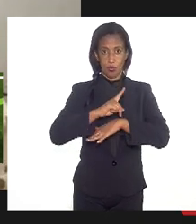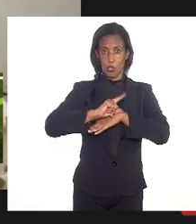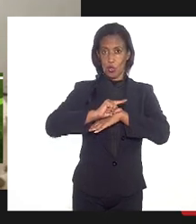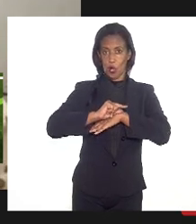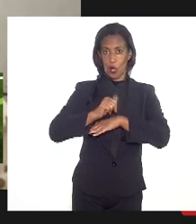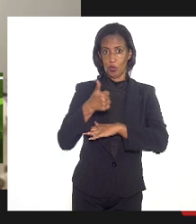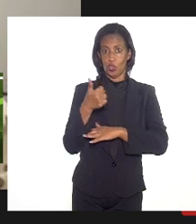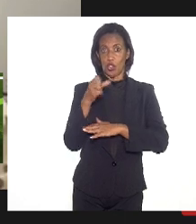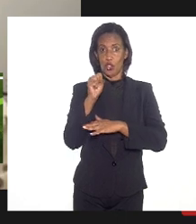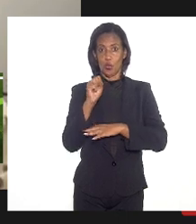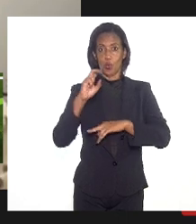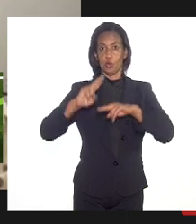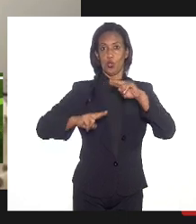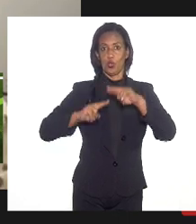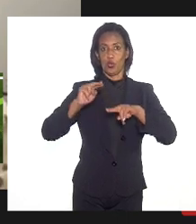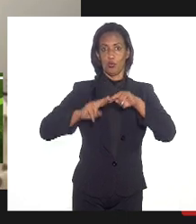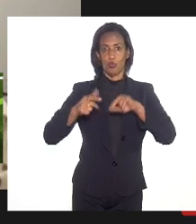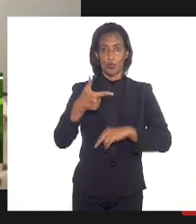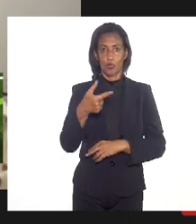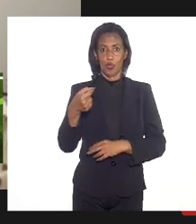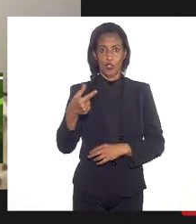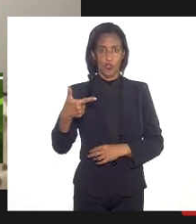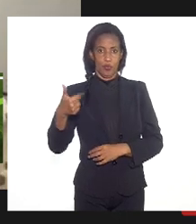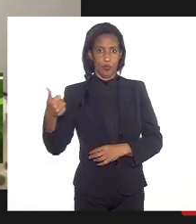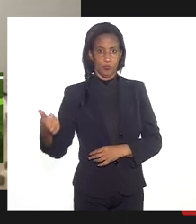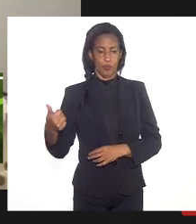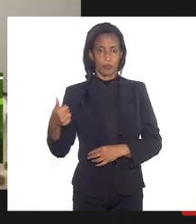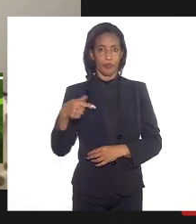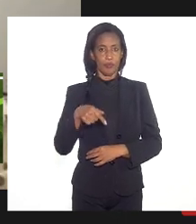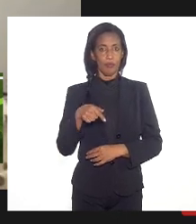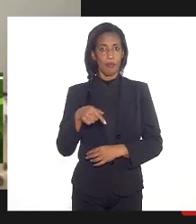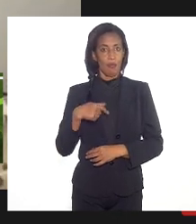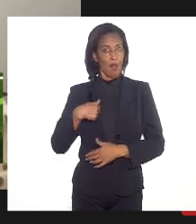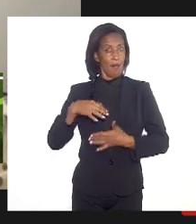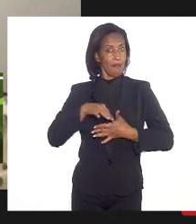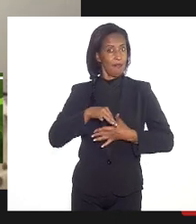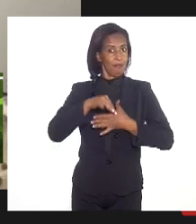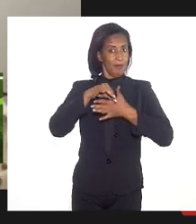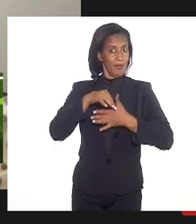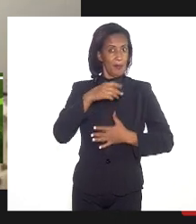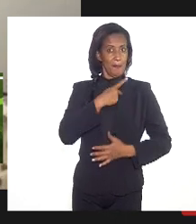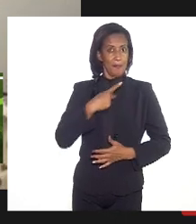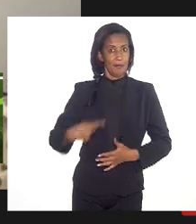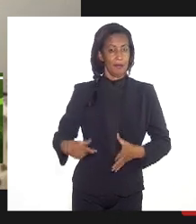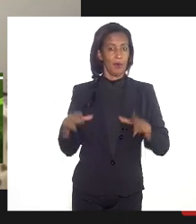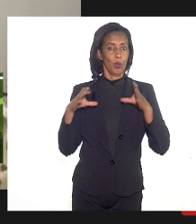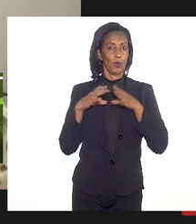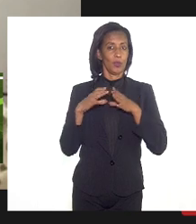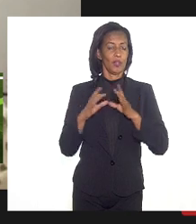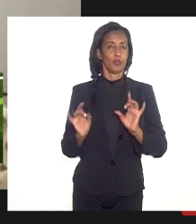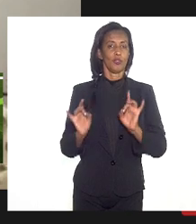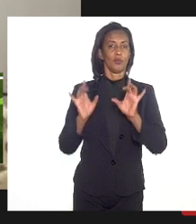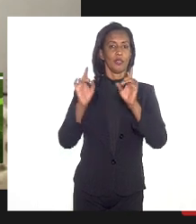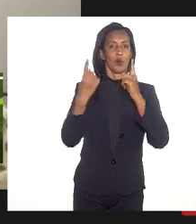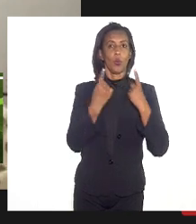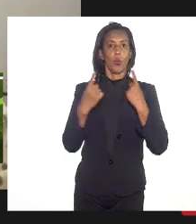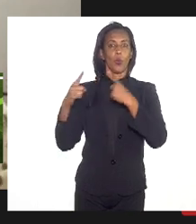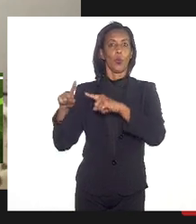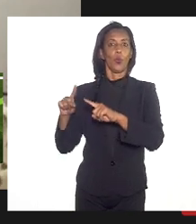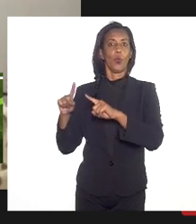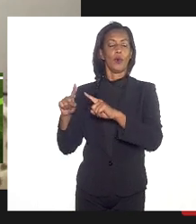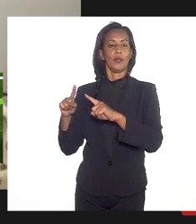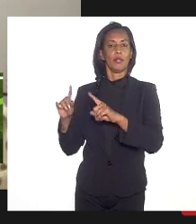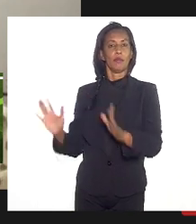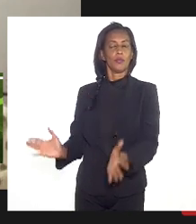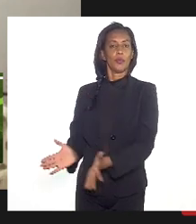dia 18 de junho de 2021, na condição de presidenta da Comissão Especial de Enfrentamento à Miséria e